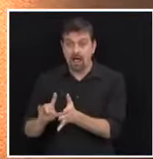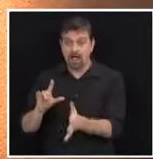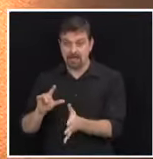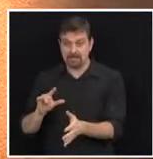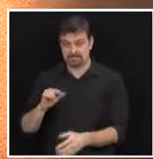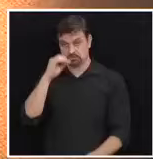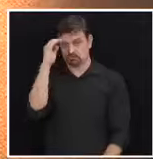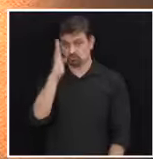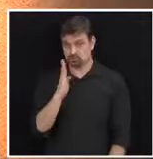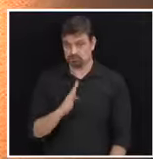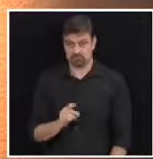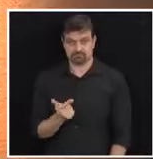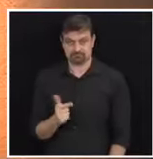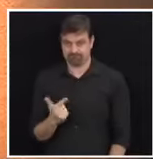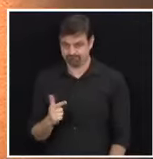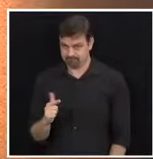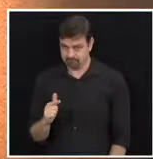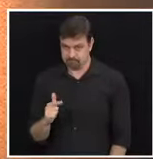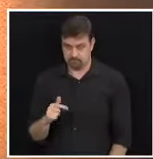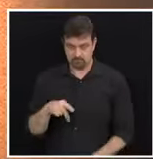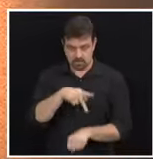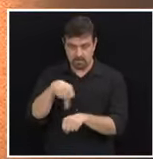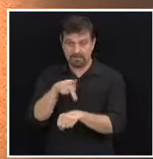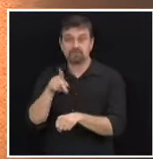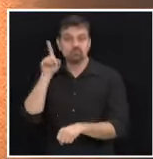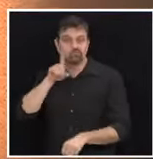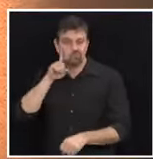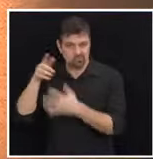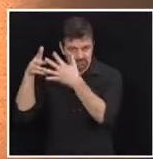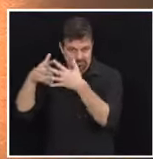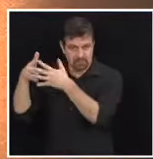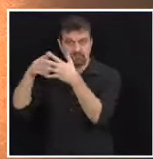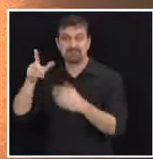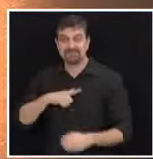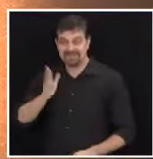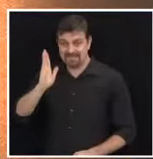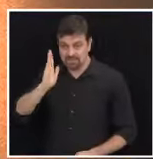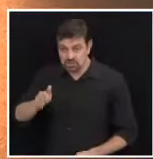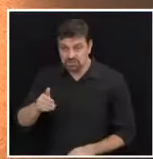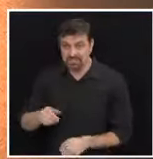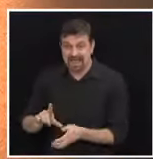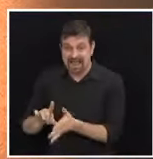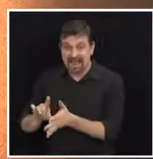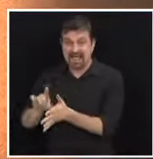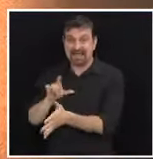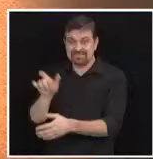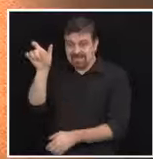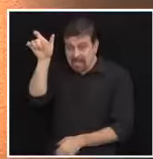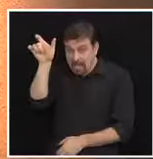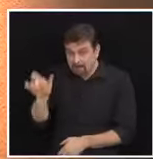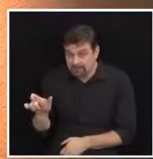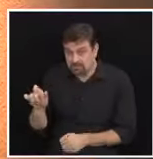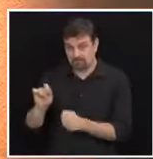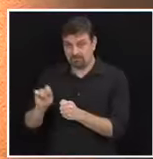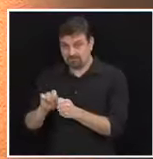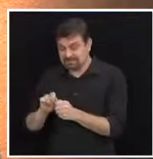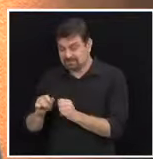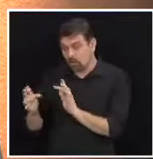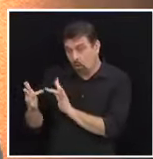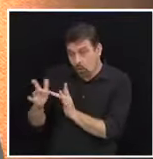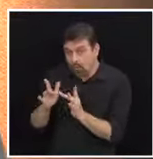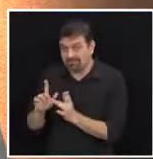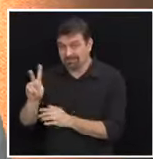tem no Brasil, tem em alguns países, particularmente nos Estados Unidos, onde as pessoas que vão se expor muito ao risco